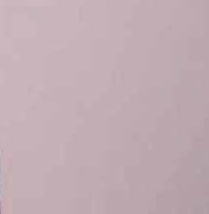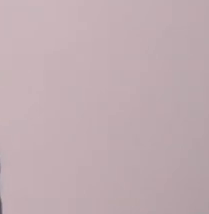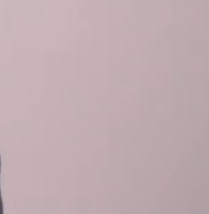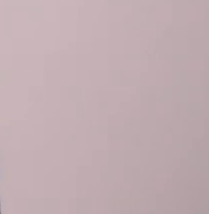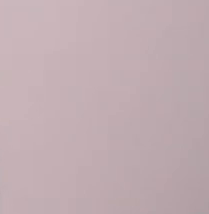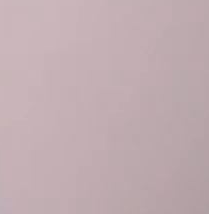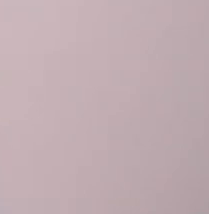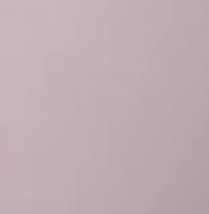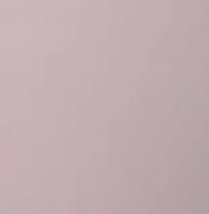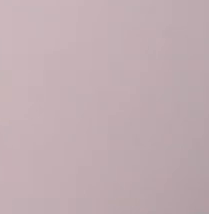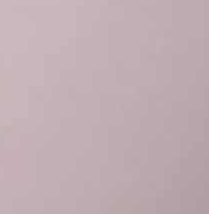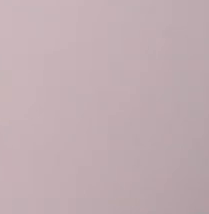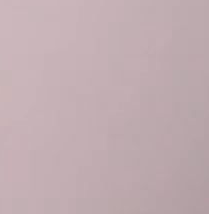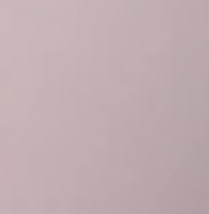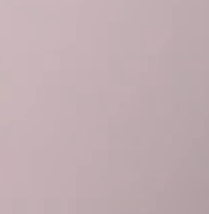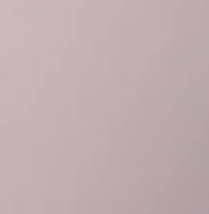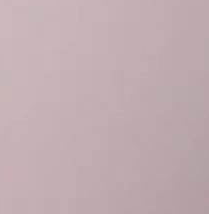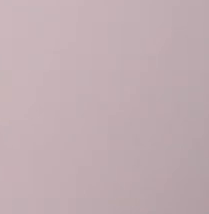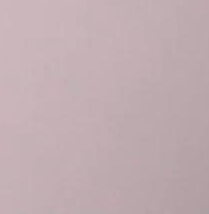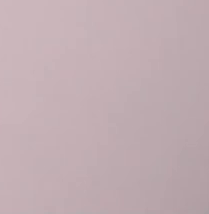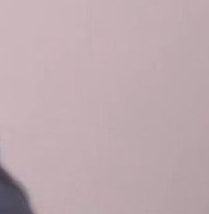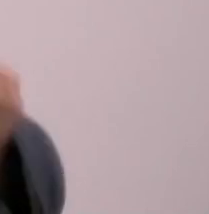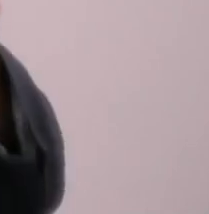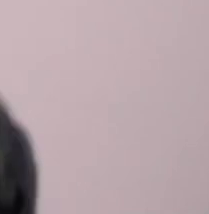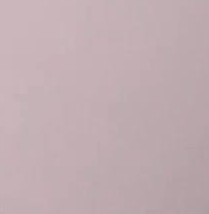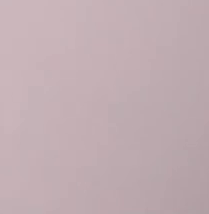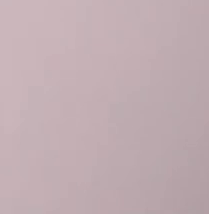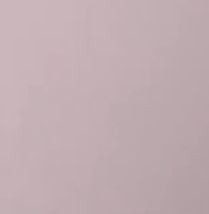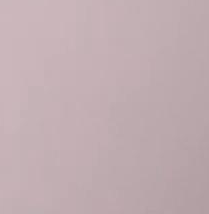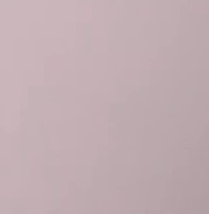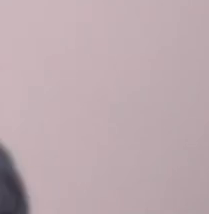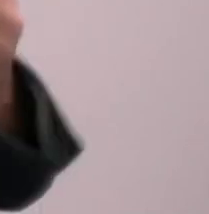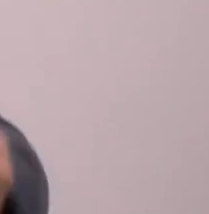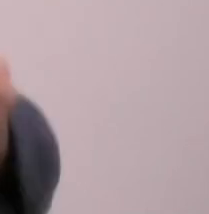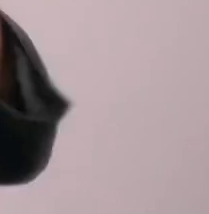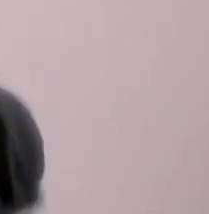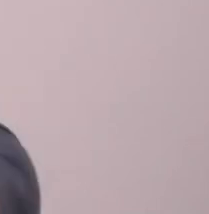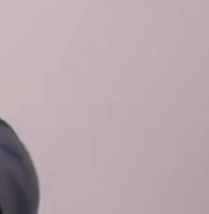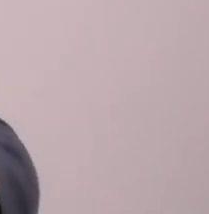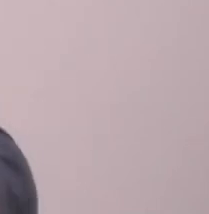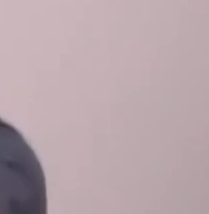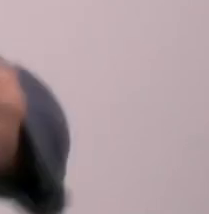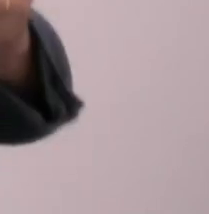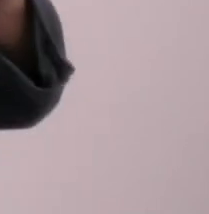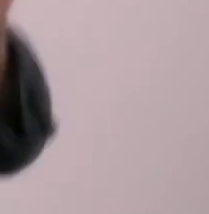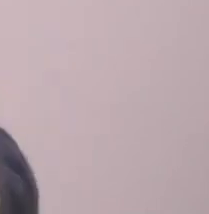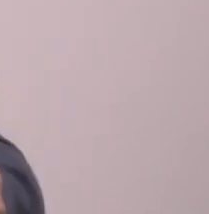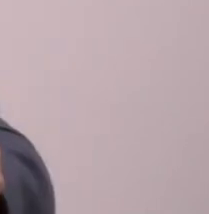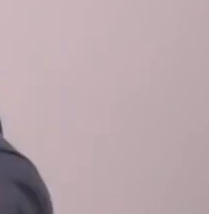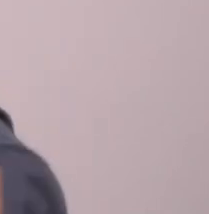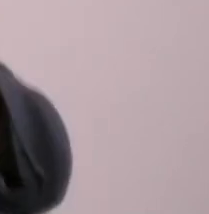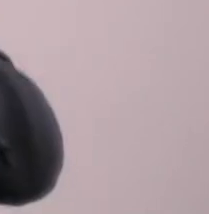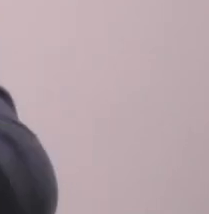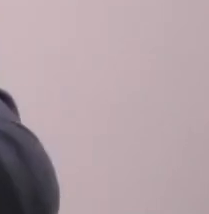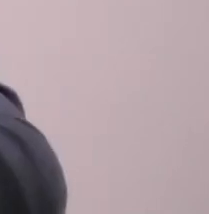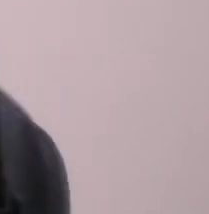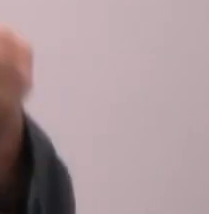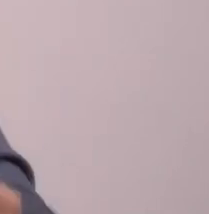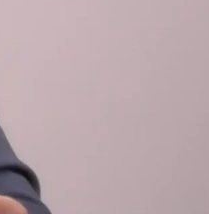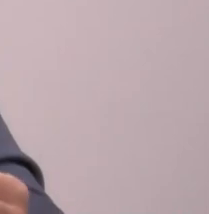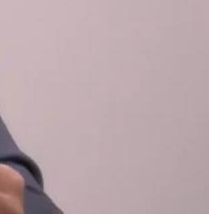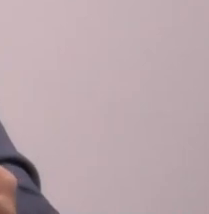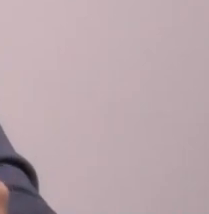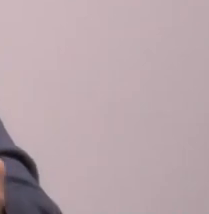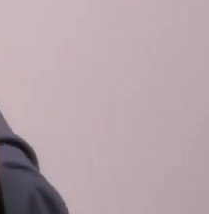um plano de desenvolvimento institucional. Tem que ter um planejamento. Para onde vai essa unidade estratégica da